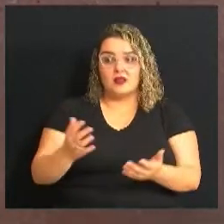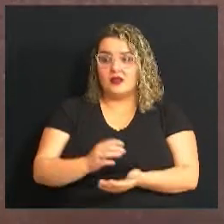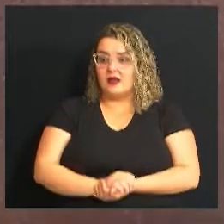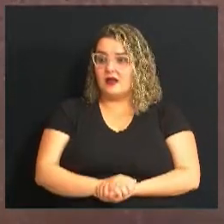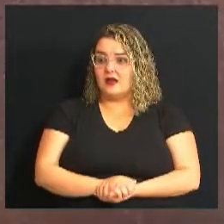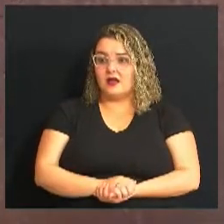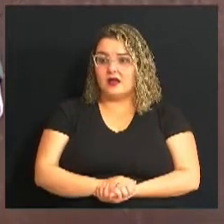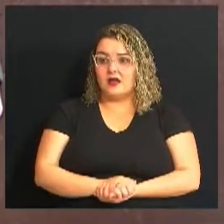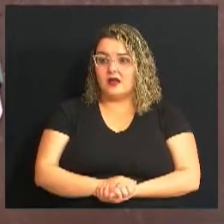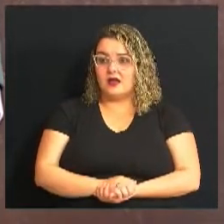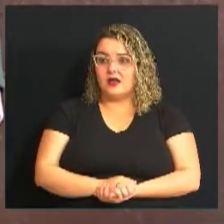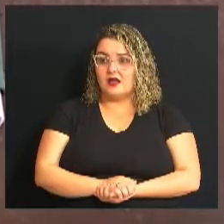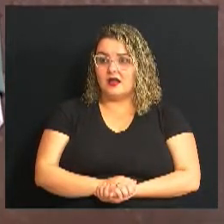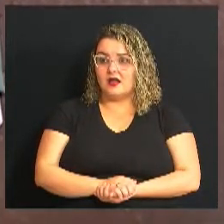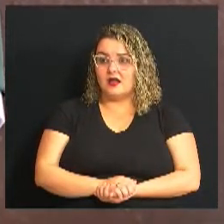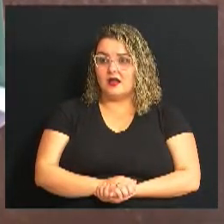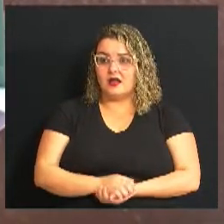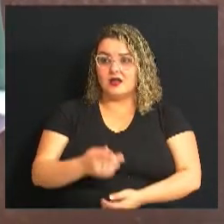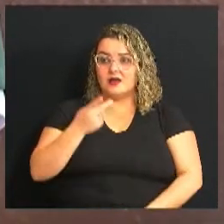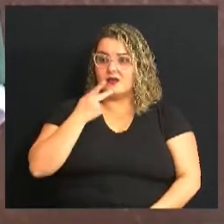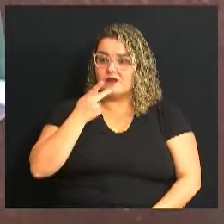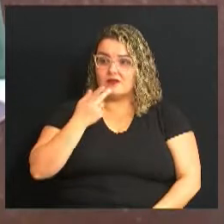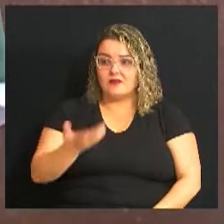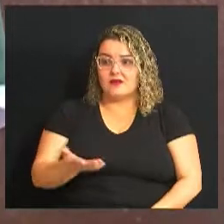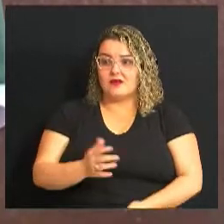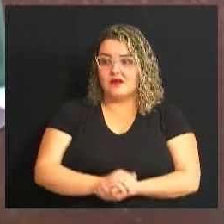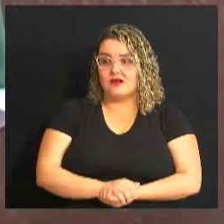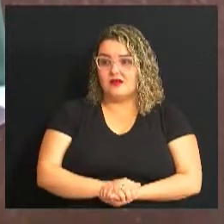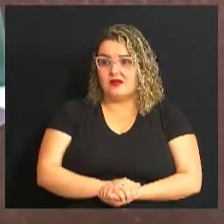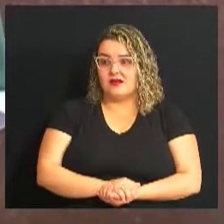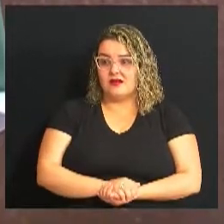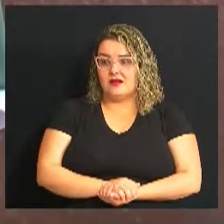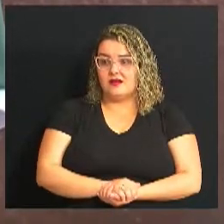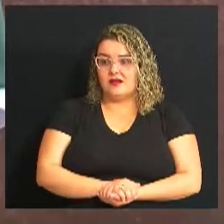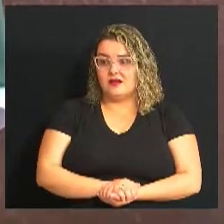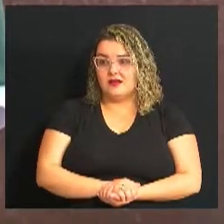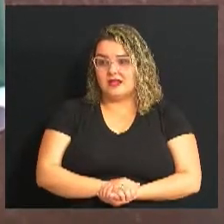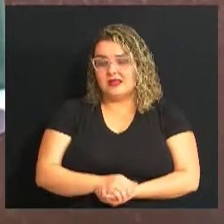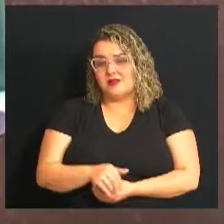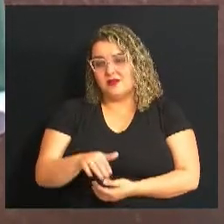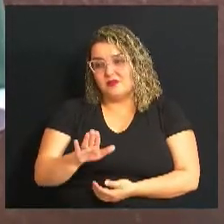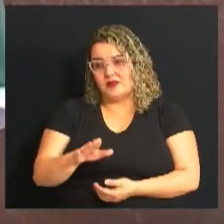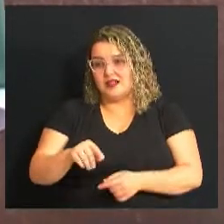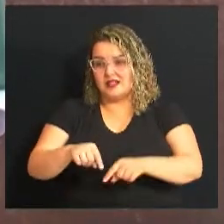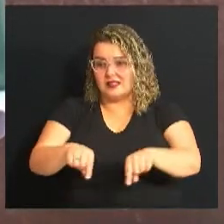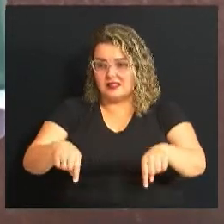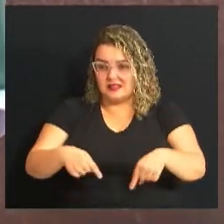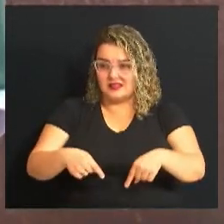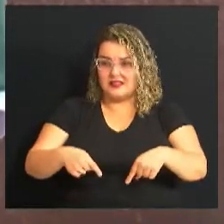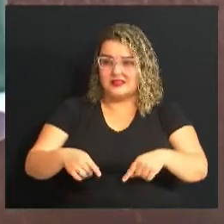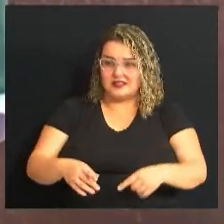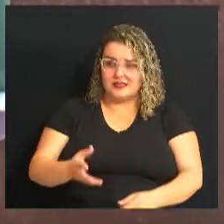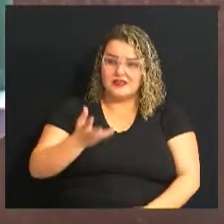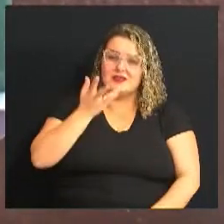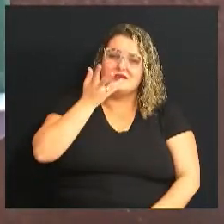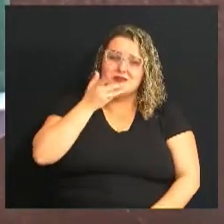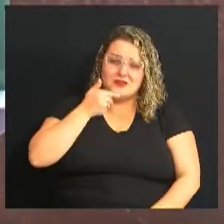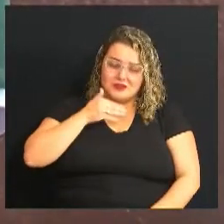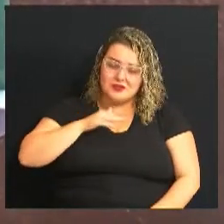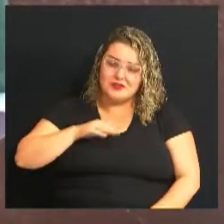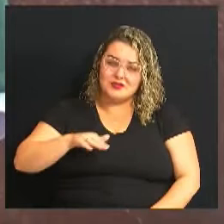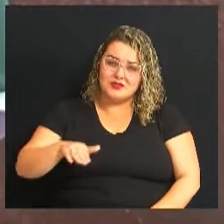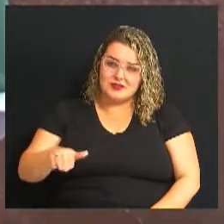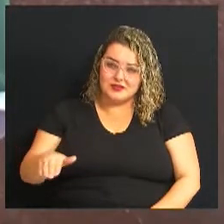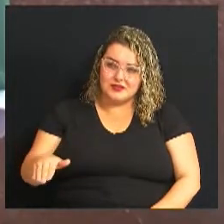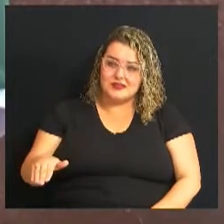sepultador? Em si, é igual eu falo para você, a gente falou, né? Mais sepultamento de criança, que deve